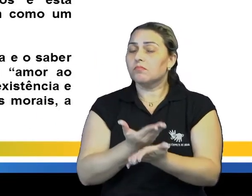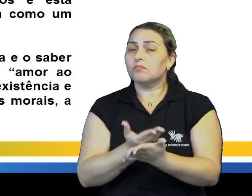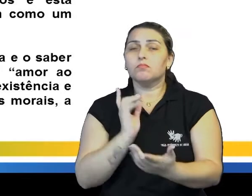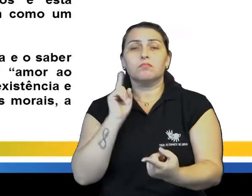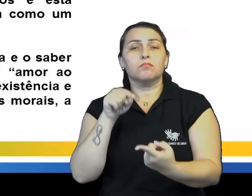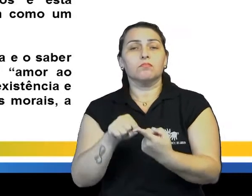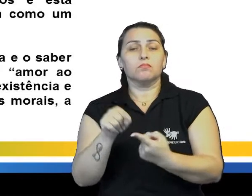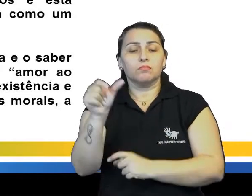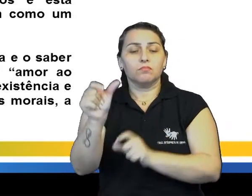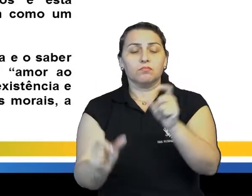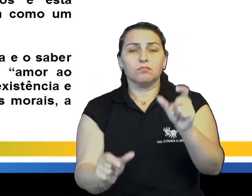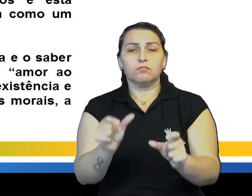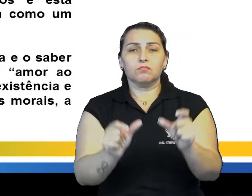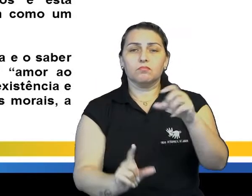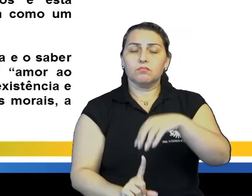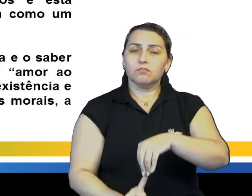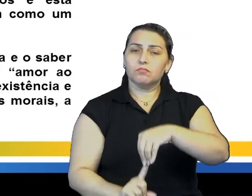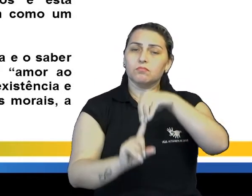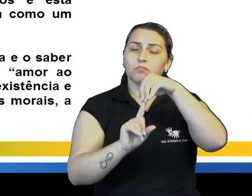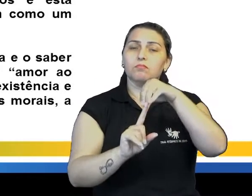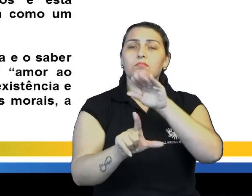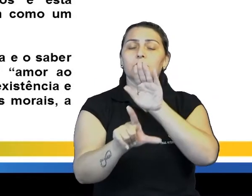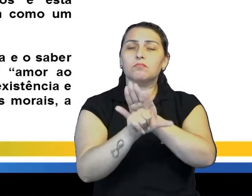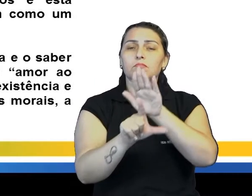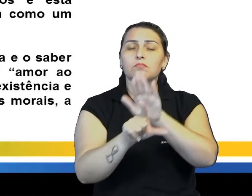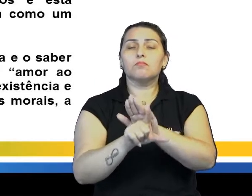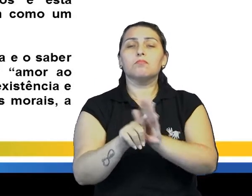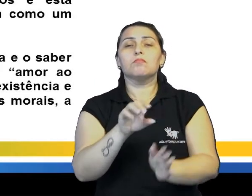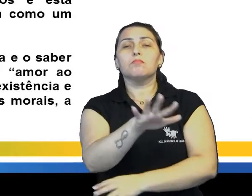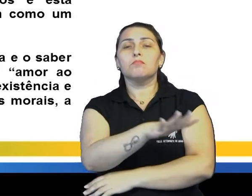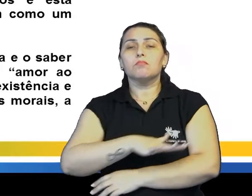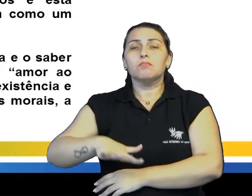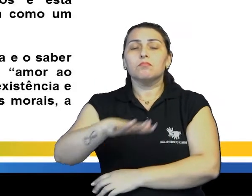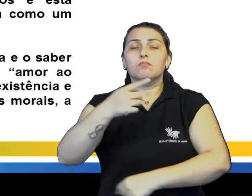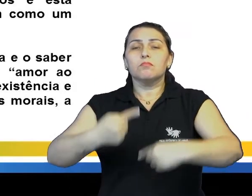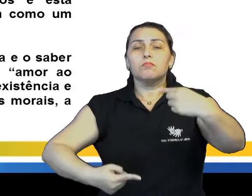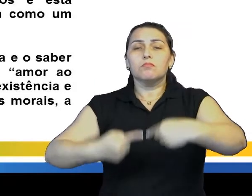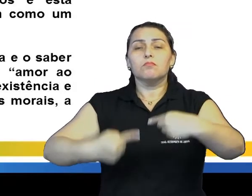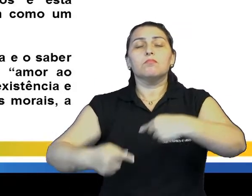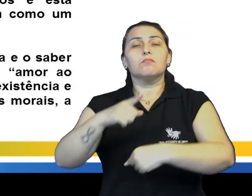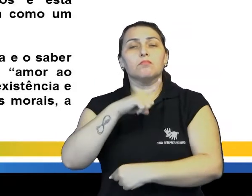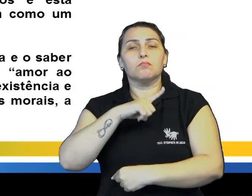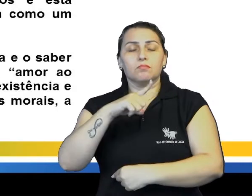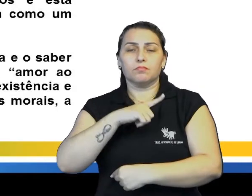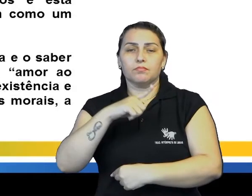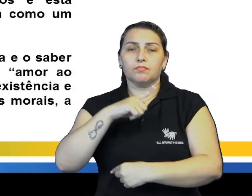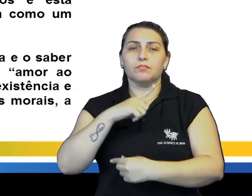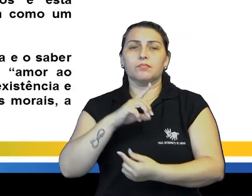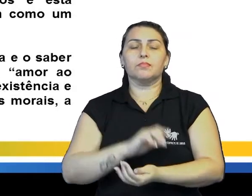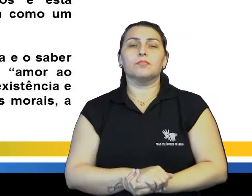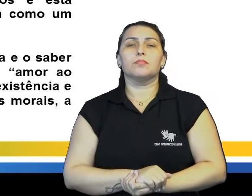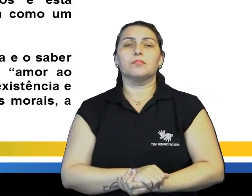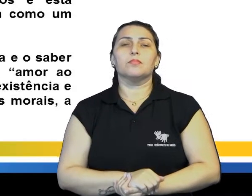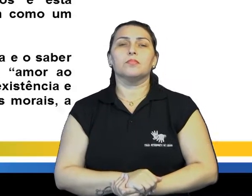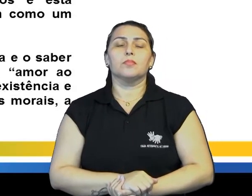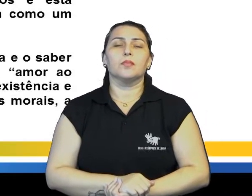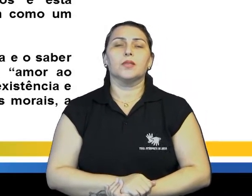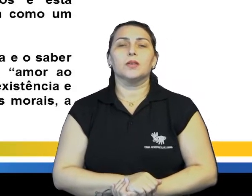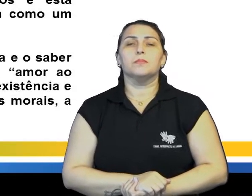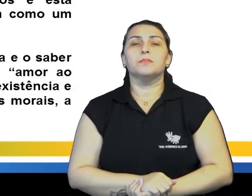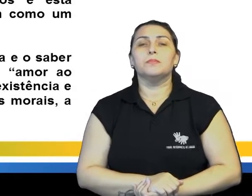vista individual, normativo, social, político e existencial. Por sua ênfase nas